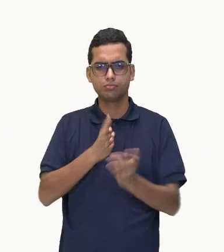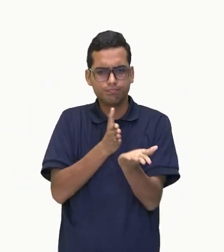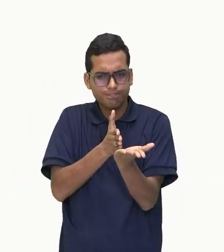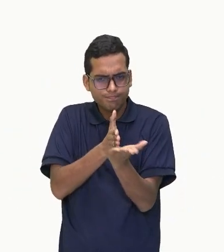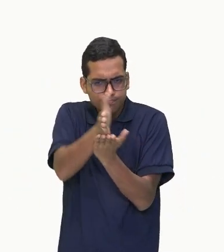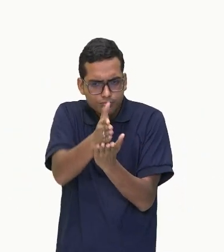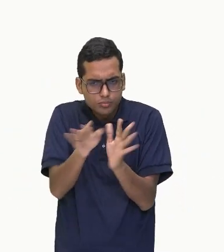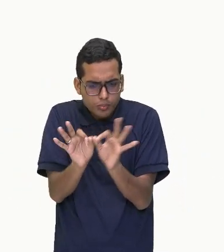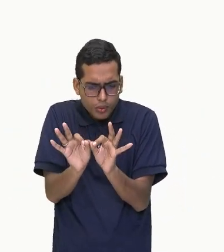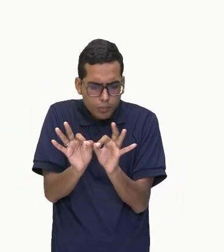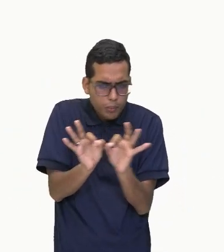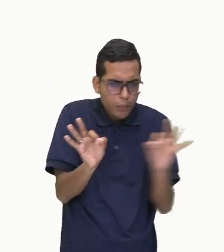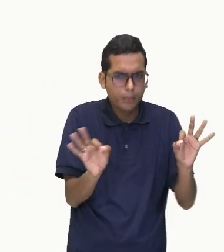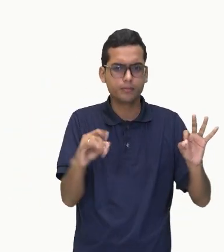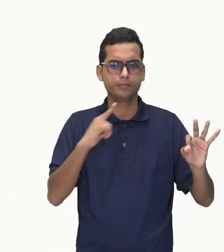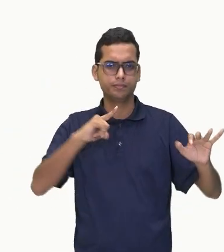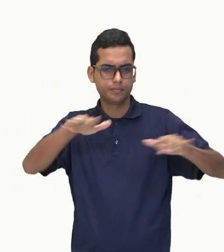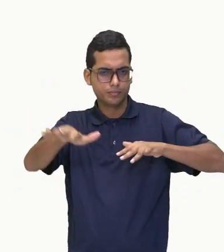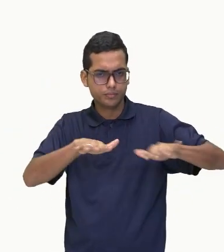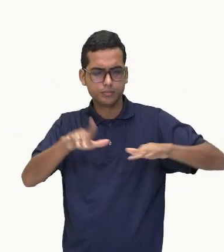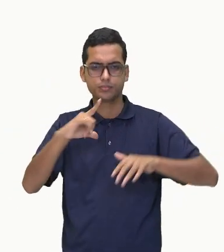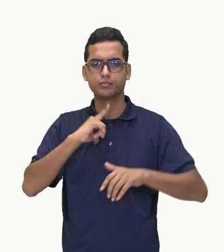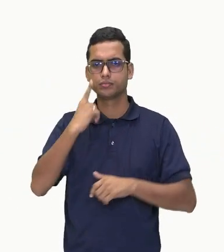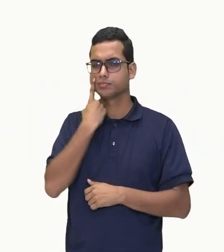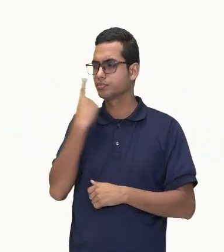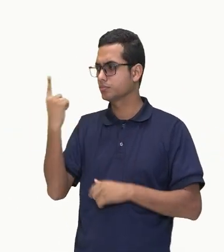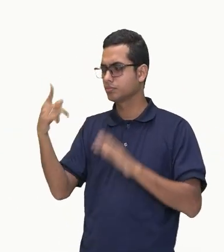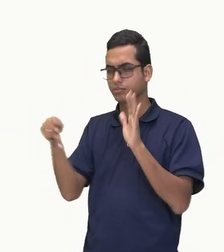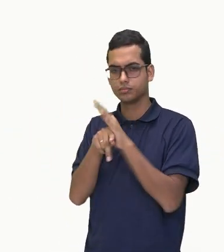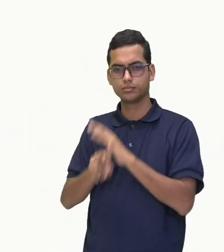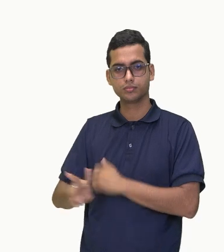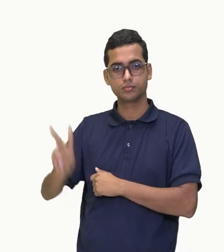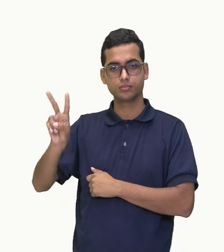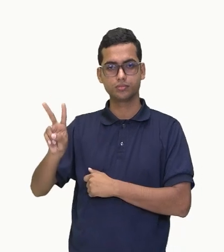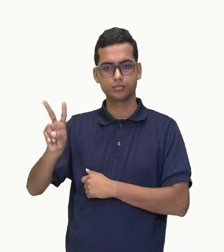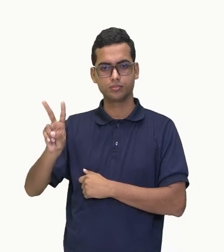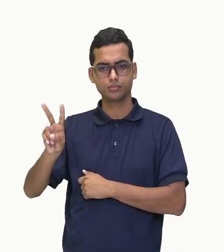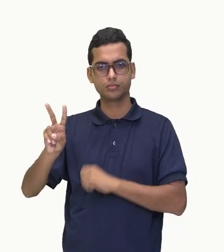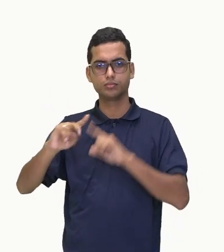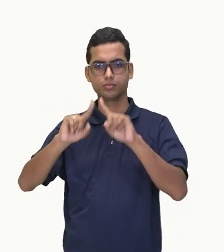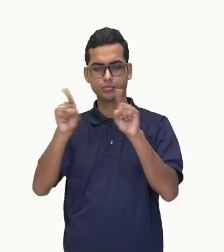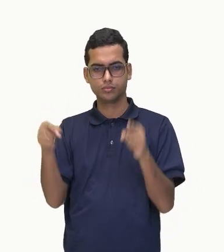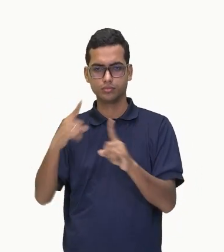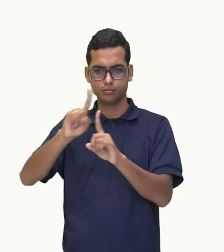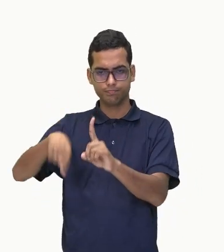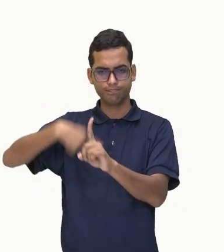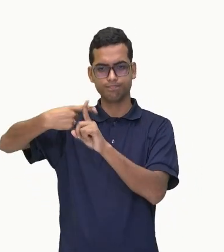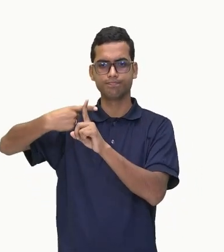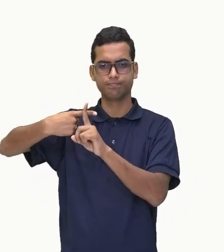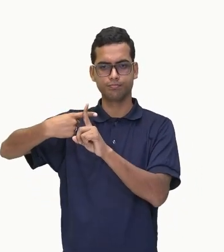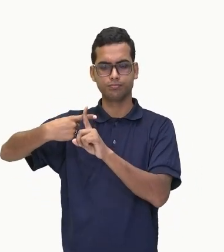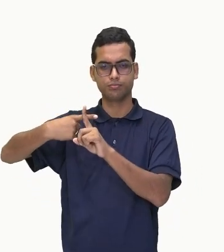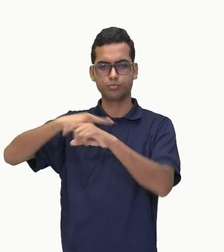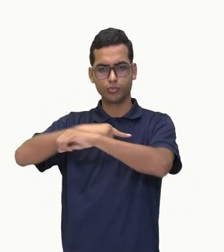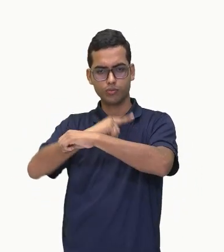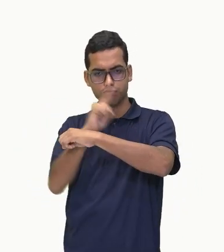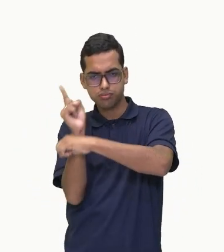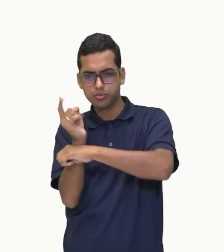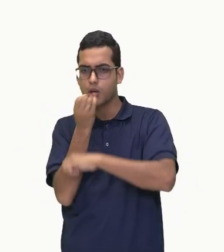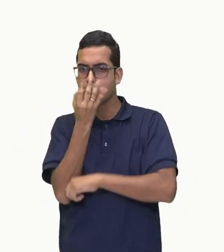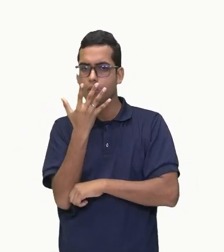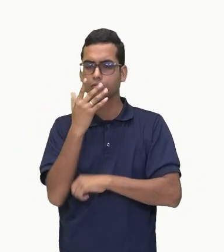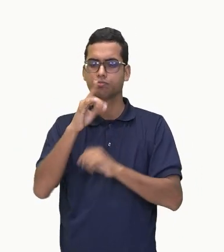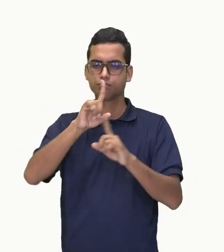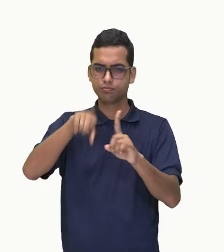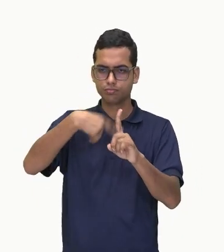da trajetória, você tem aqui que a velocidade ela é positiva. Então, pessoal,